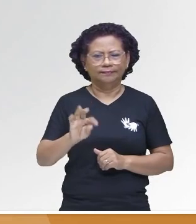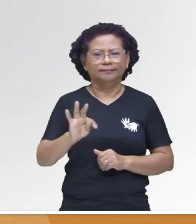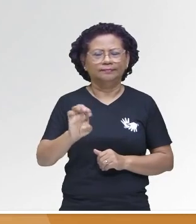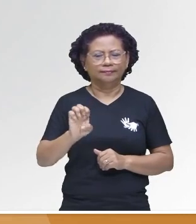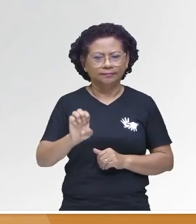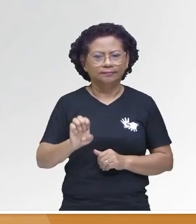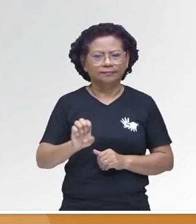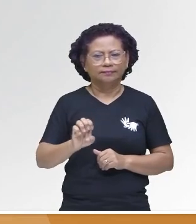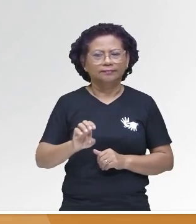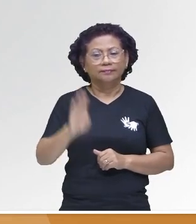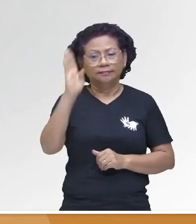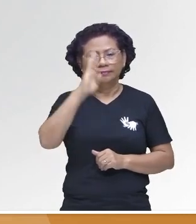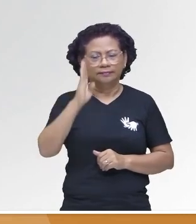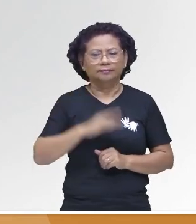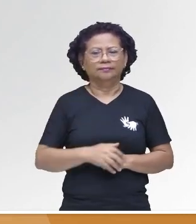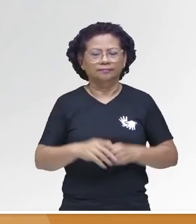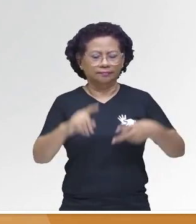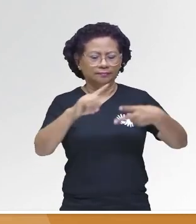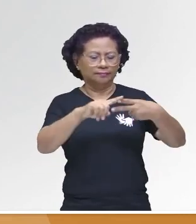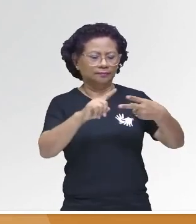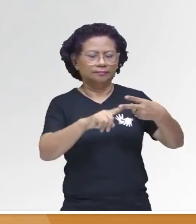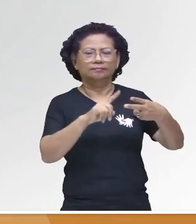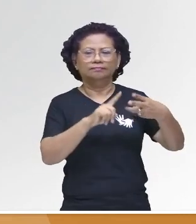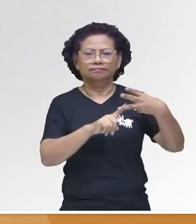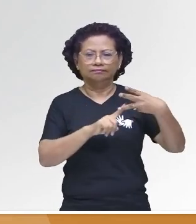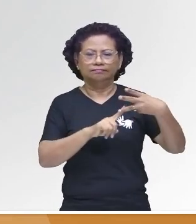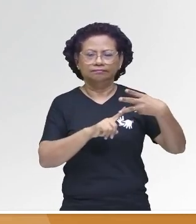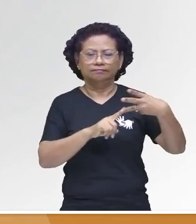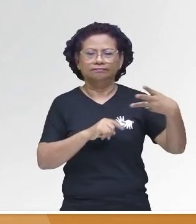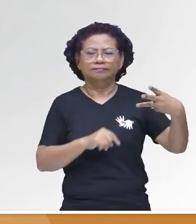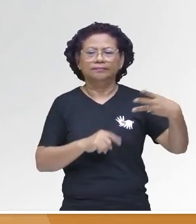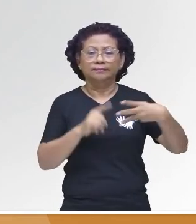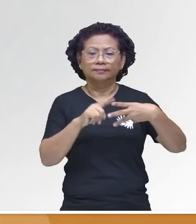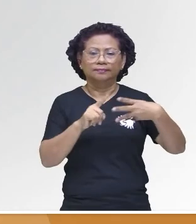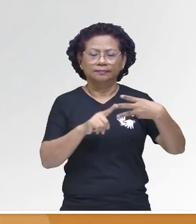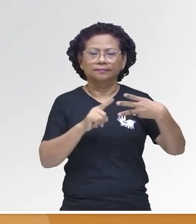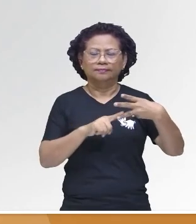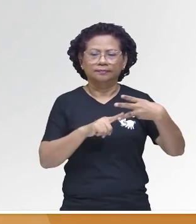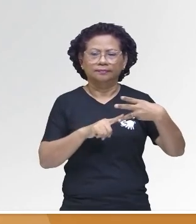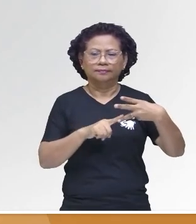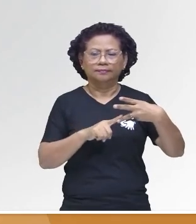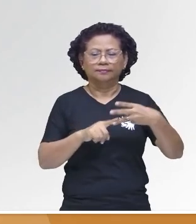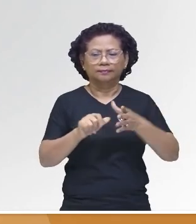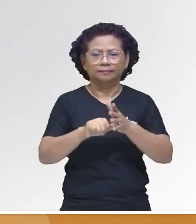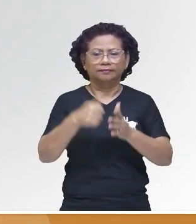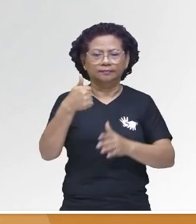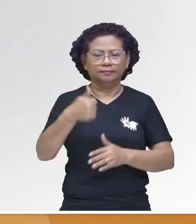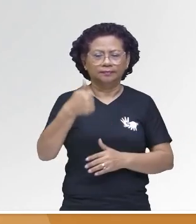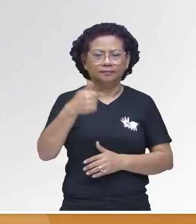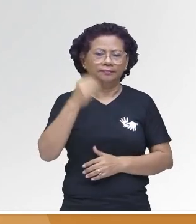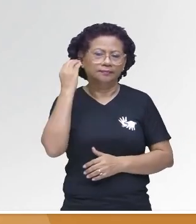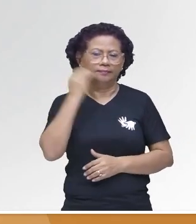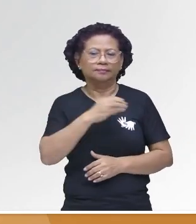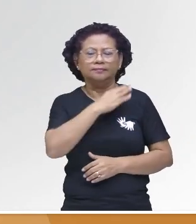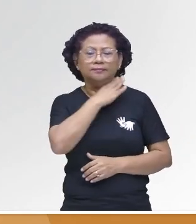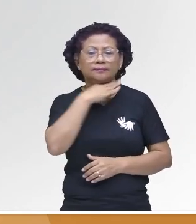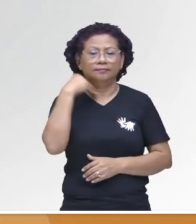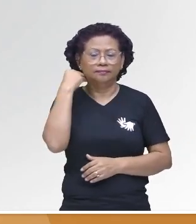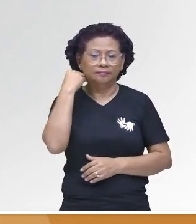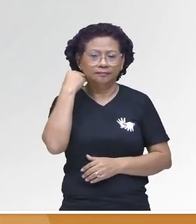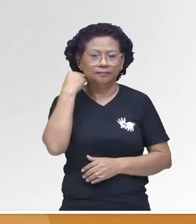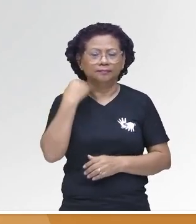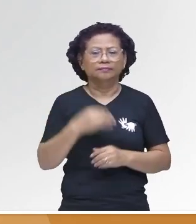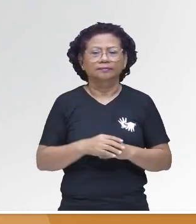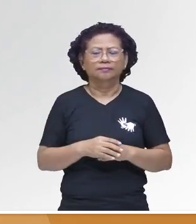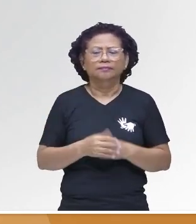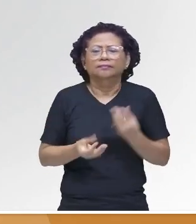lá, um deles se extinguiu quando Dom Pedro I morreu, que era o Partido Restaurador. Então, se Dom Pedro